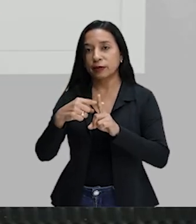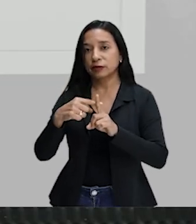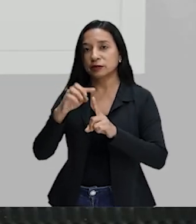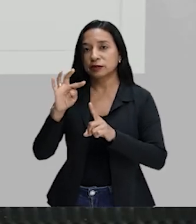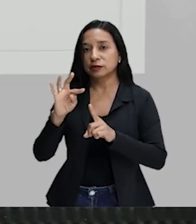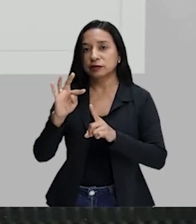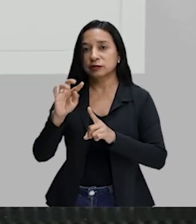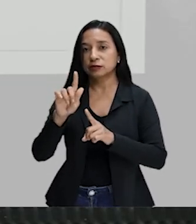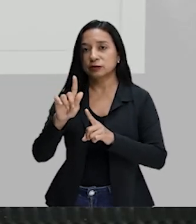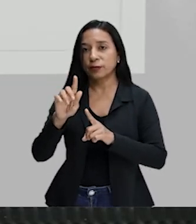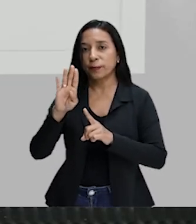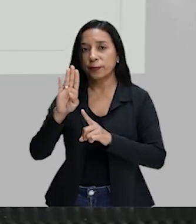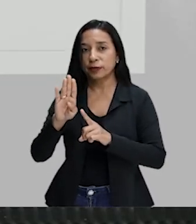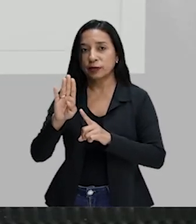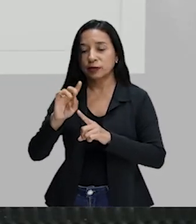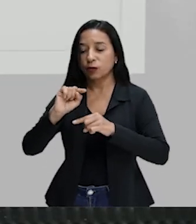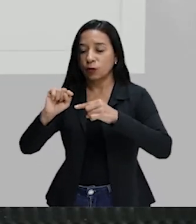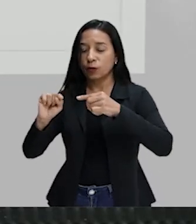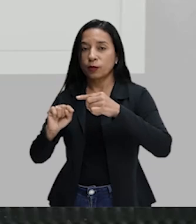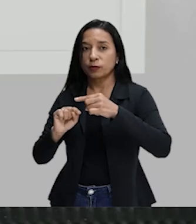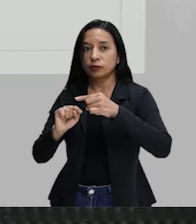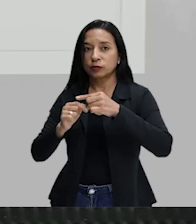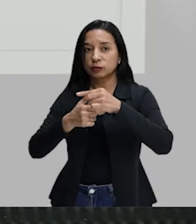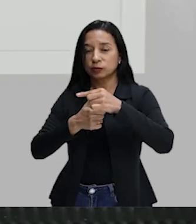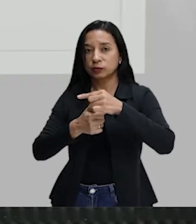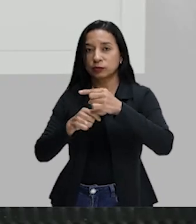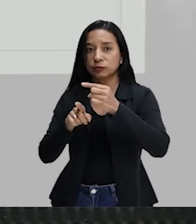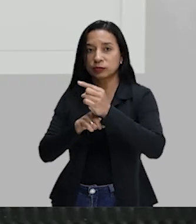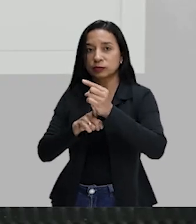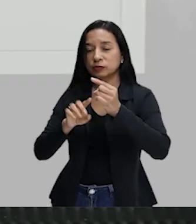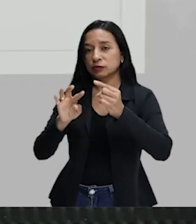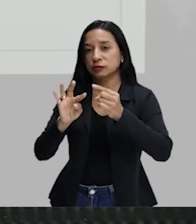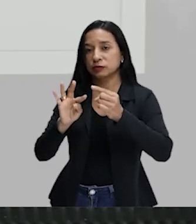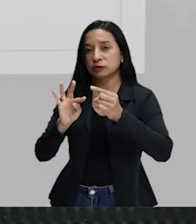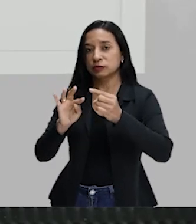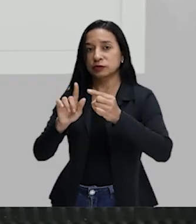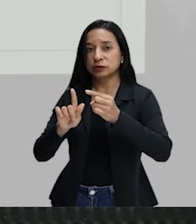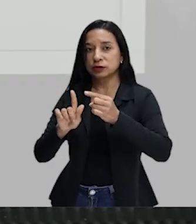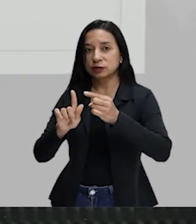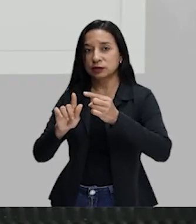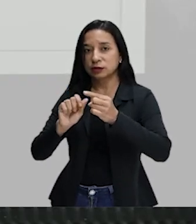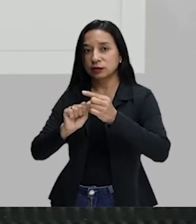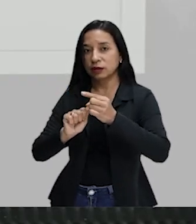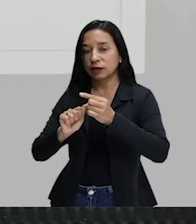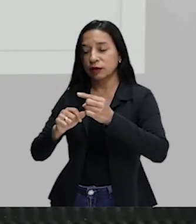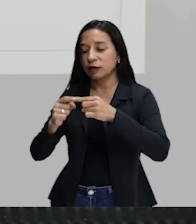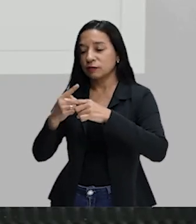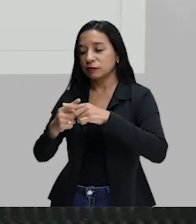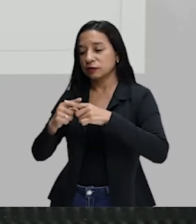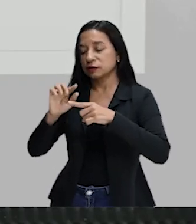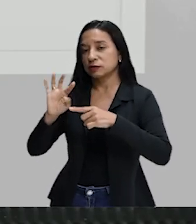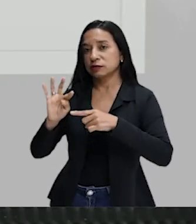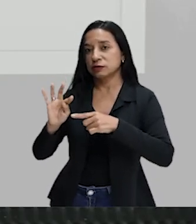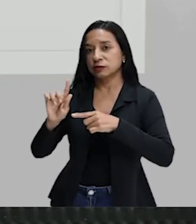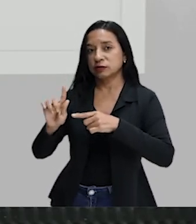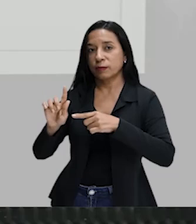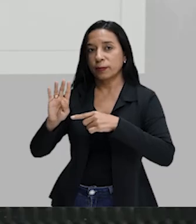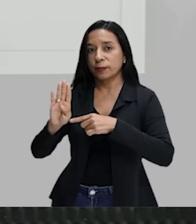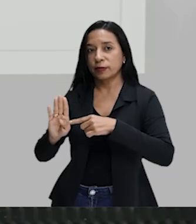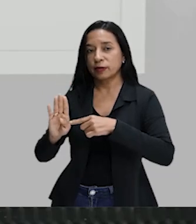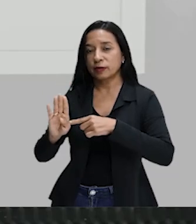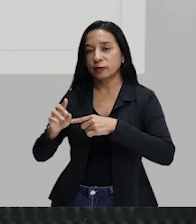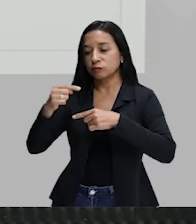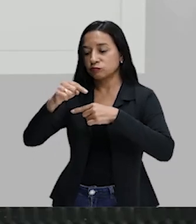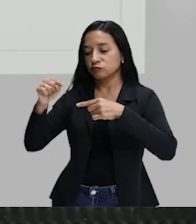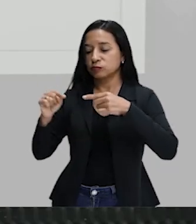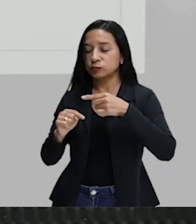1 menos tangente de A vezes tangente de B. Aqui, ó, em cima fica com o mesmo sinal da soma aqui, mais, ó. Embaixo